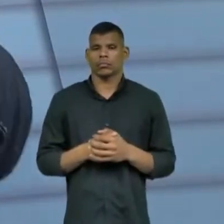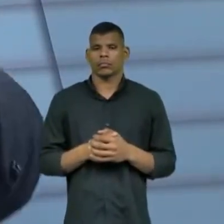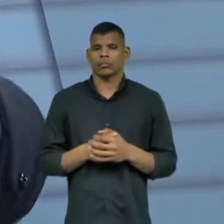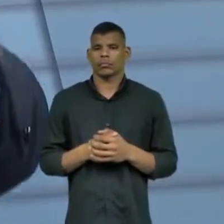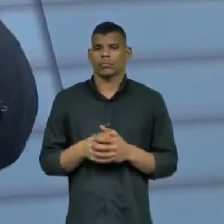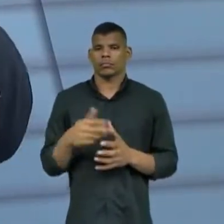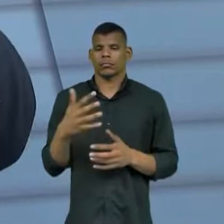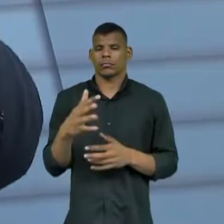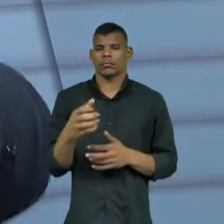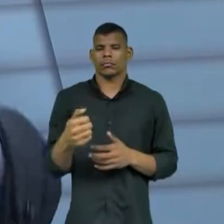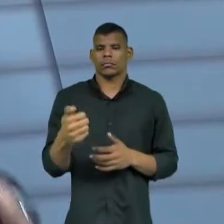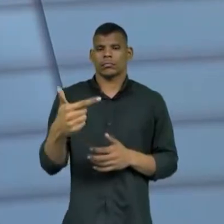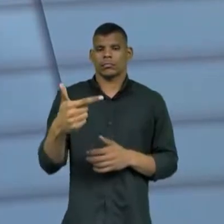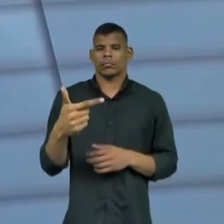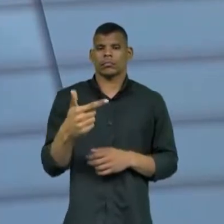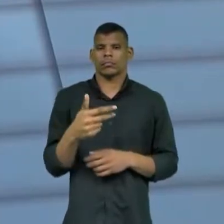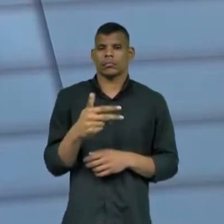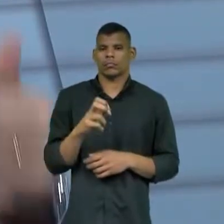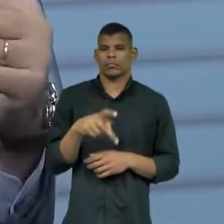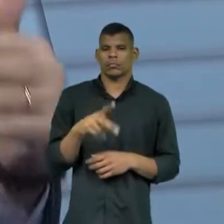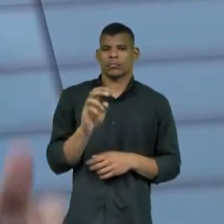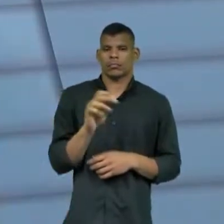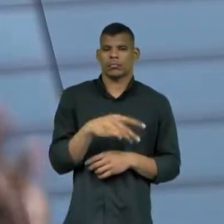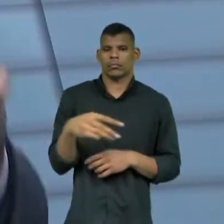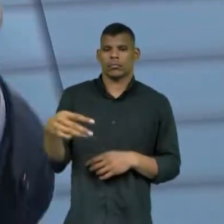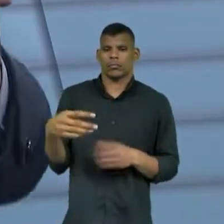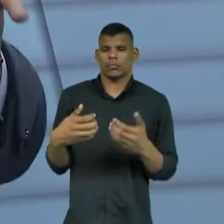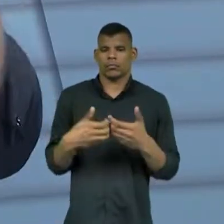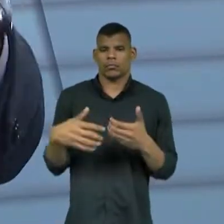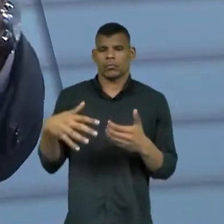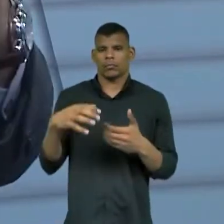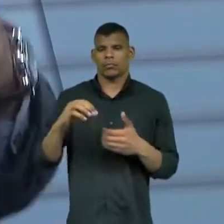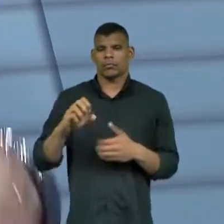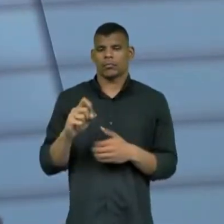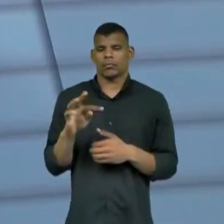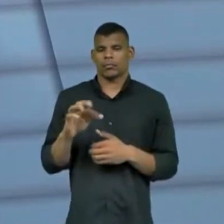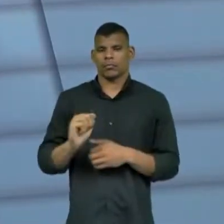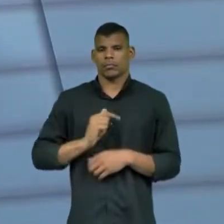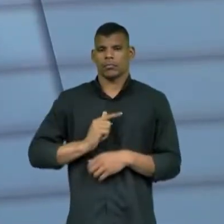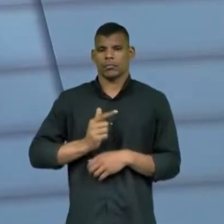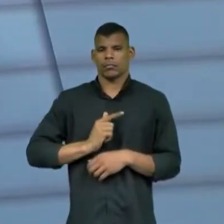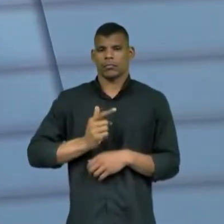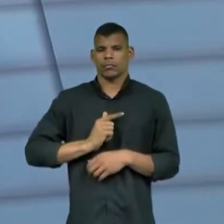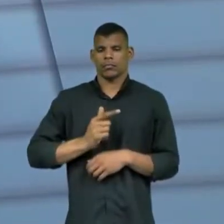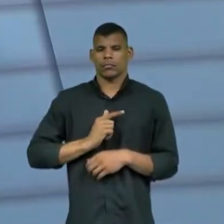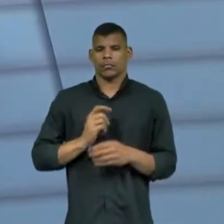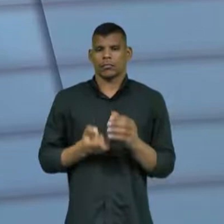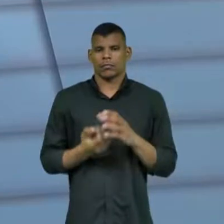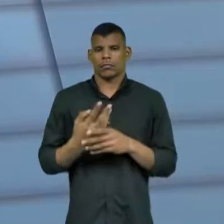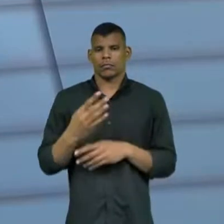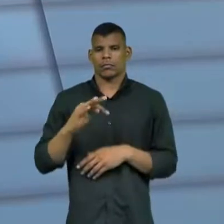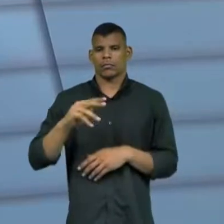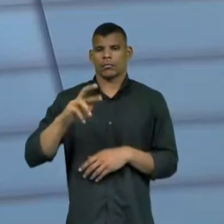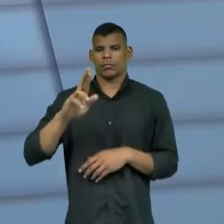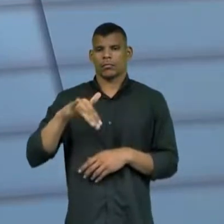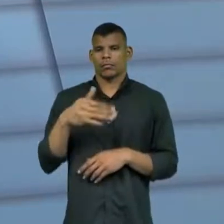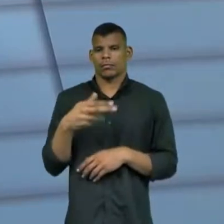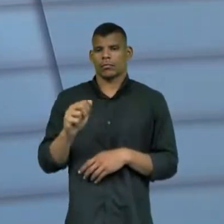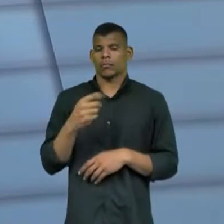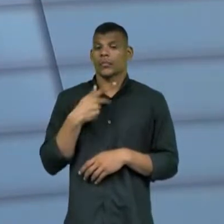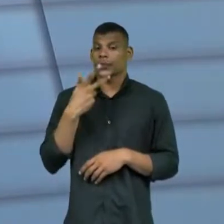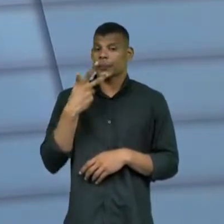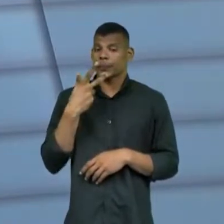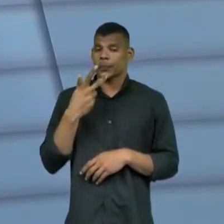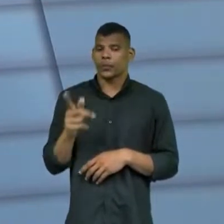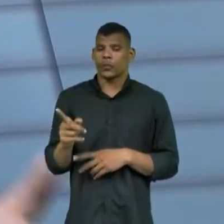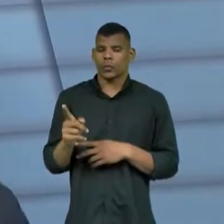dá uma média de 12, 15 quilômetros da costa e você teria as turbinas implantadas. Agora, é como o Joaquim